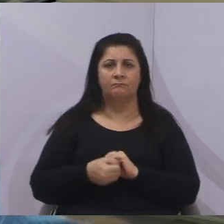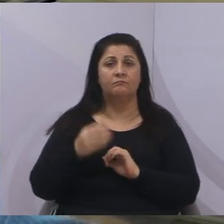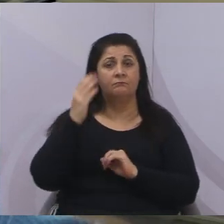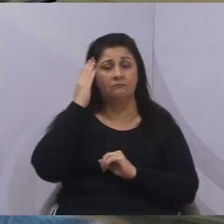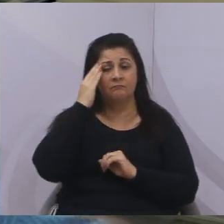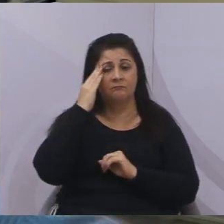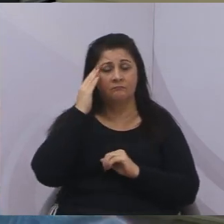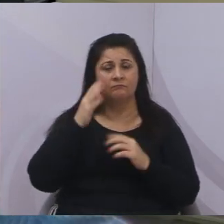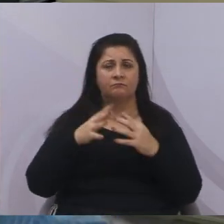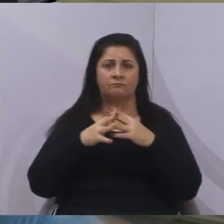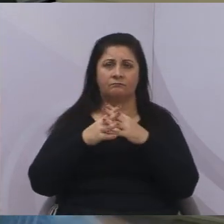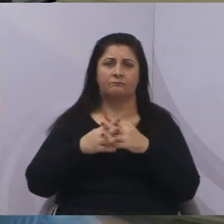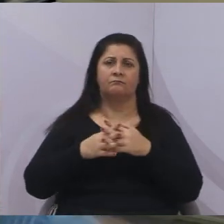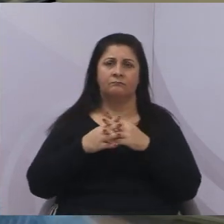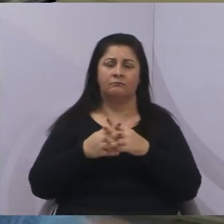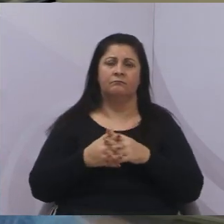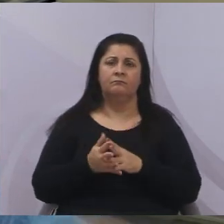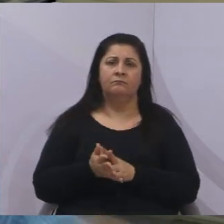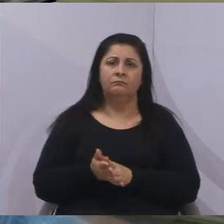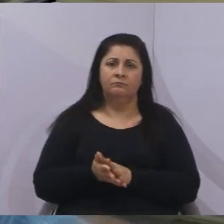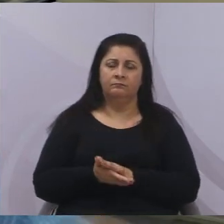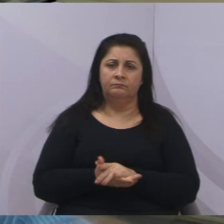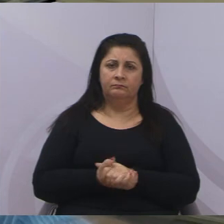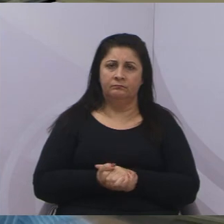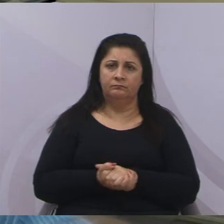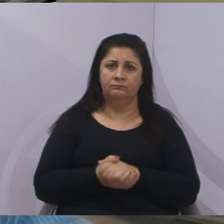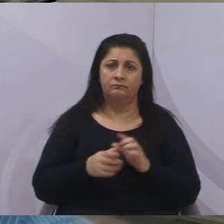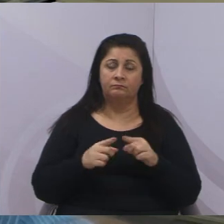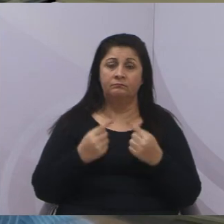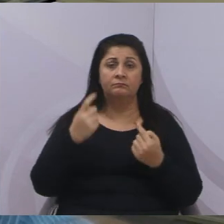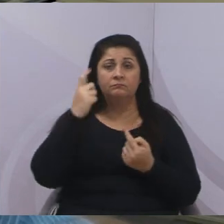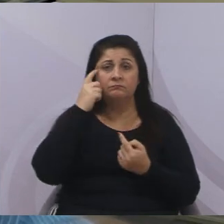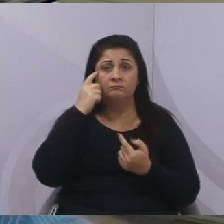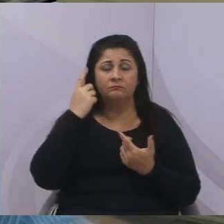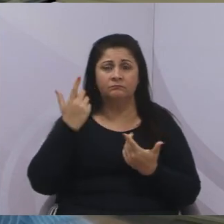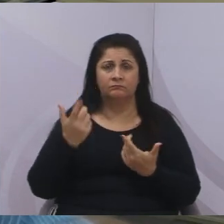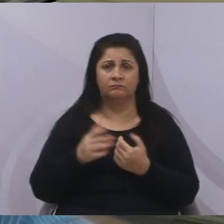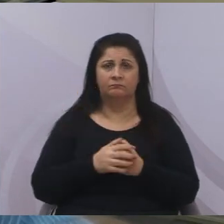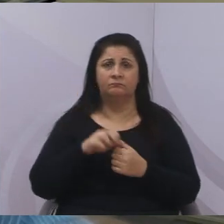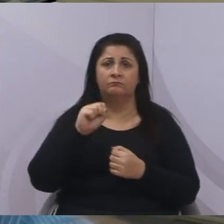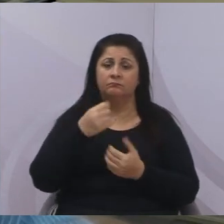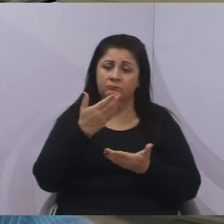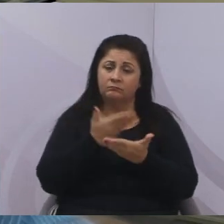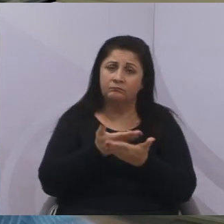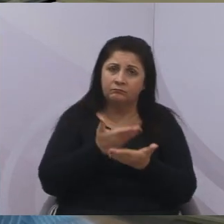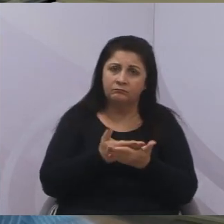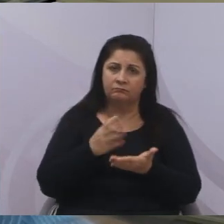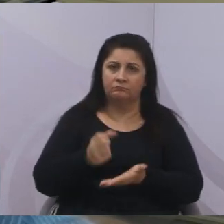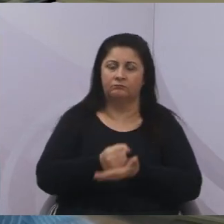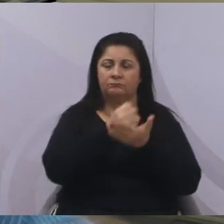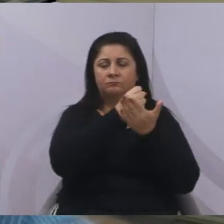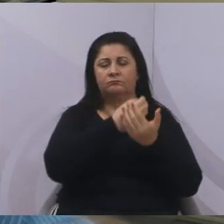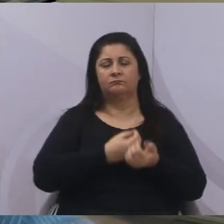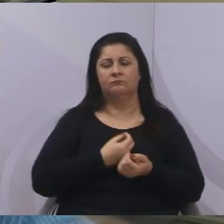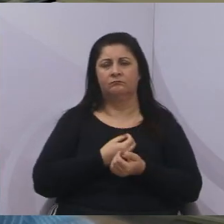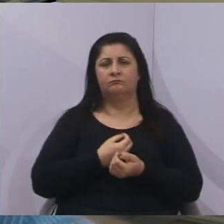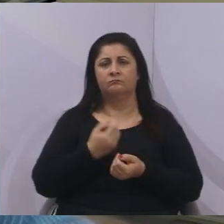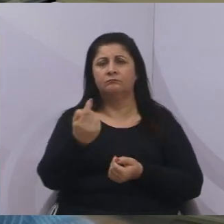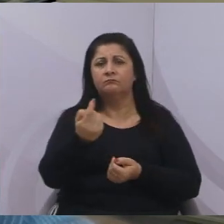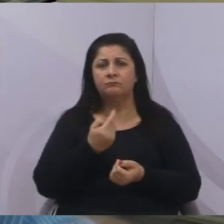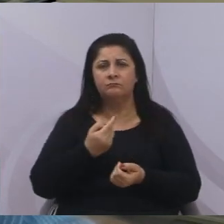difícil a situação na nossa cidade, mas pensa, se você estudou para salvar a vida, vem para a cidade de